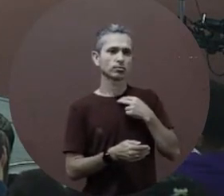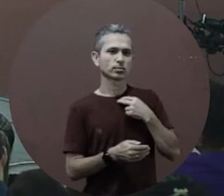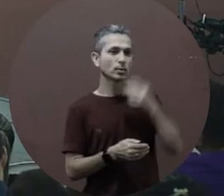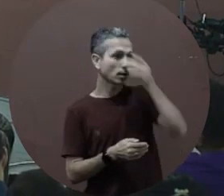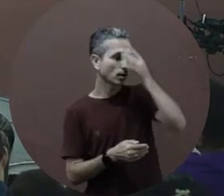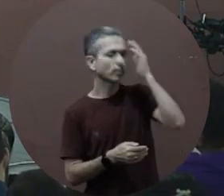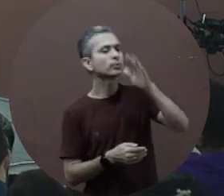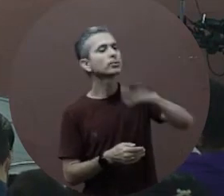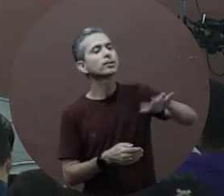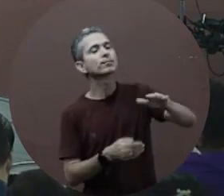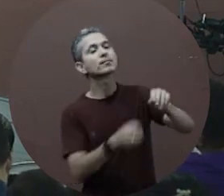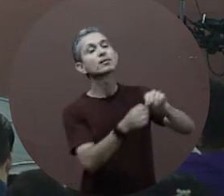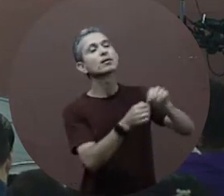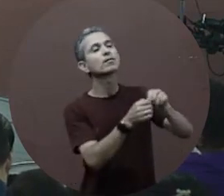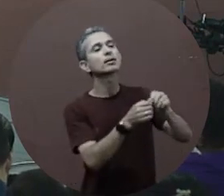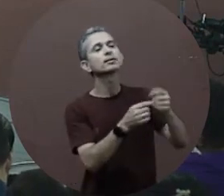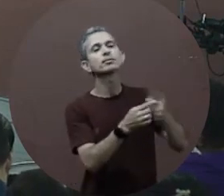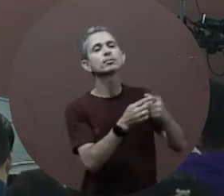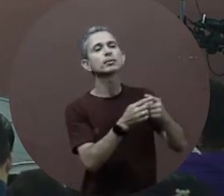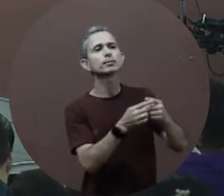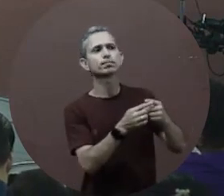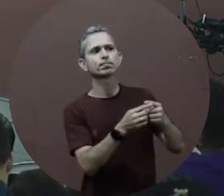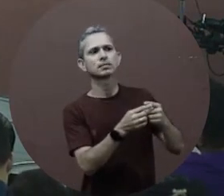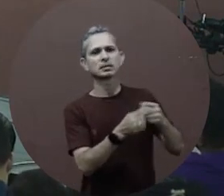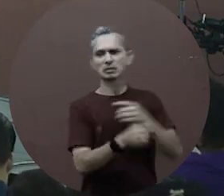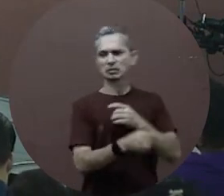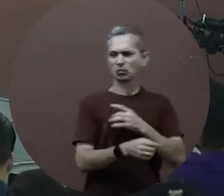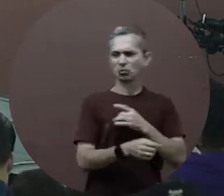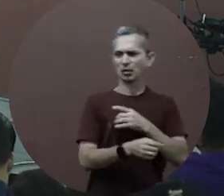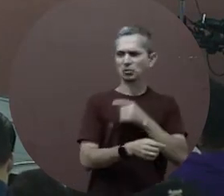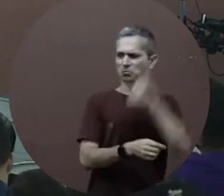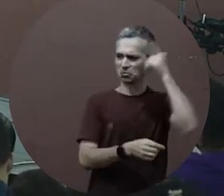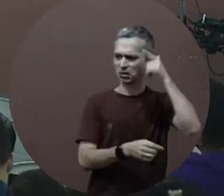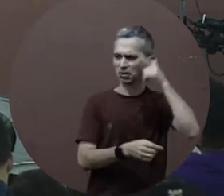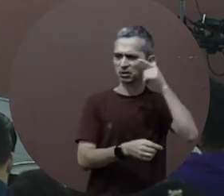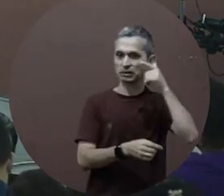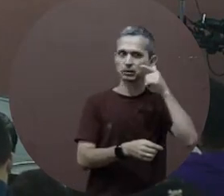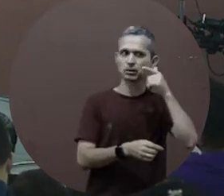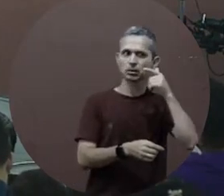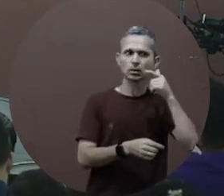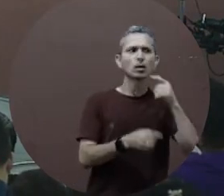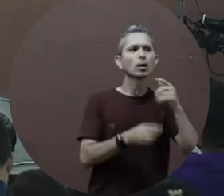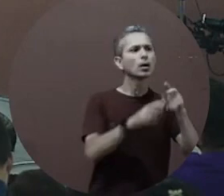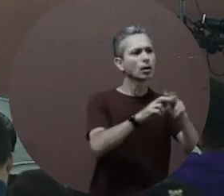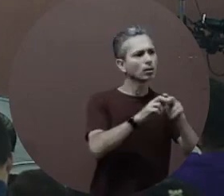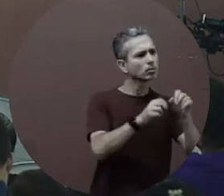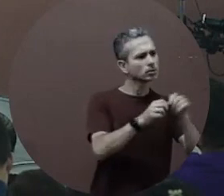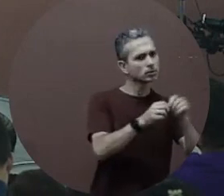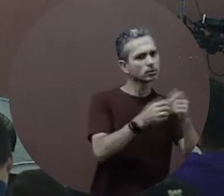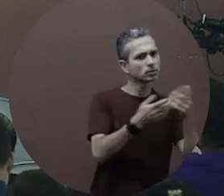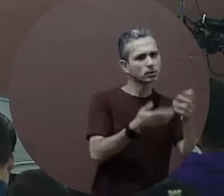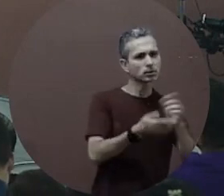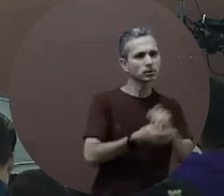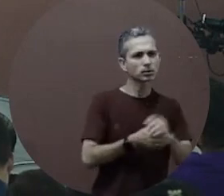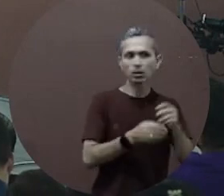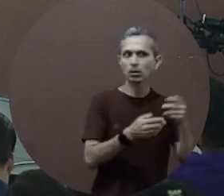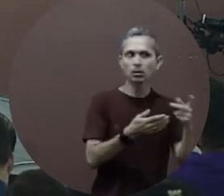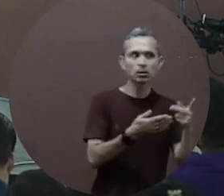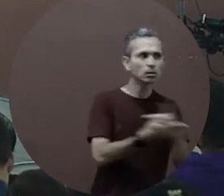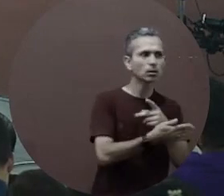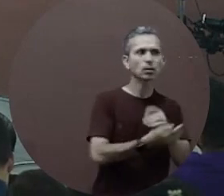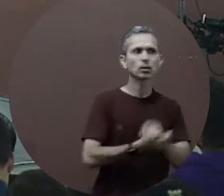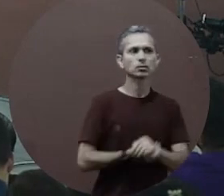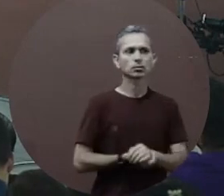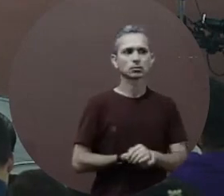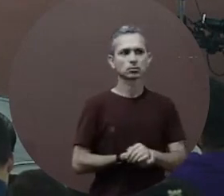sentem impelidas pelo exemplo. Elas se sentem impelidas pela busca. Então a